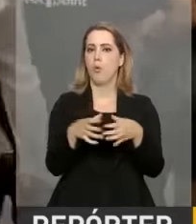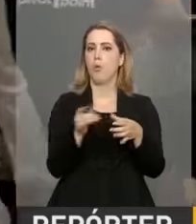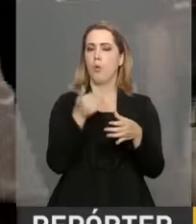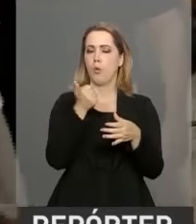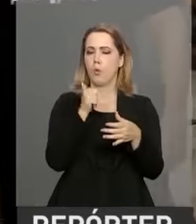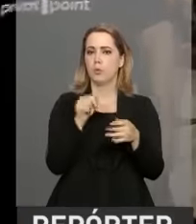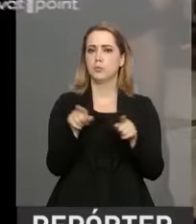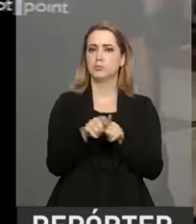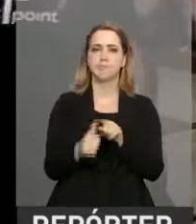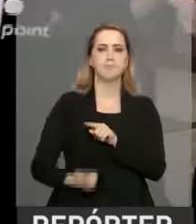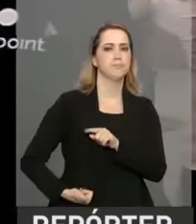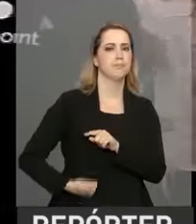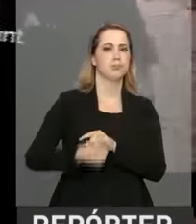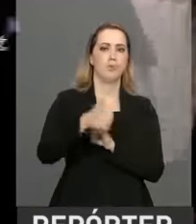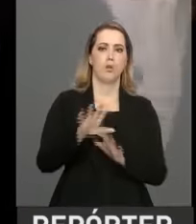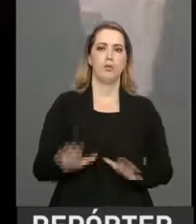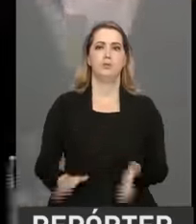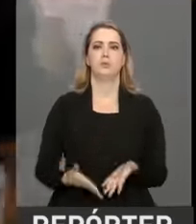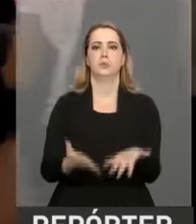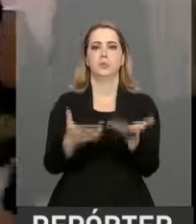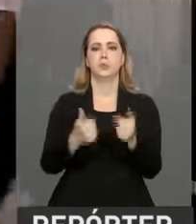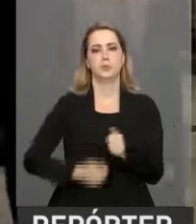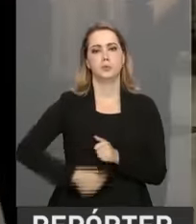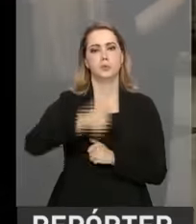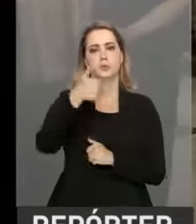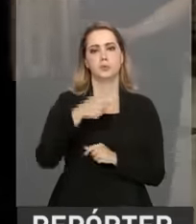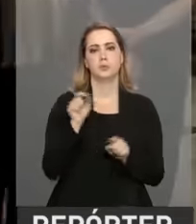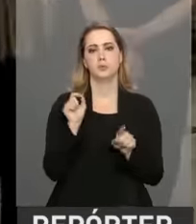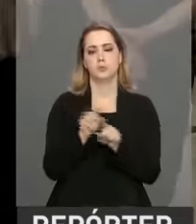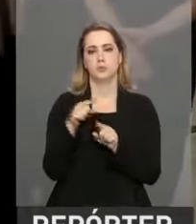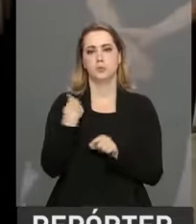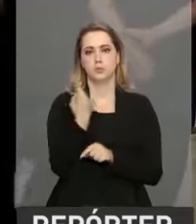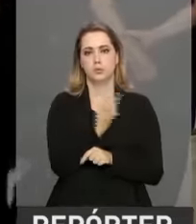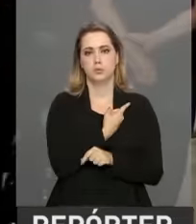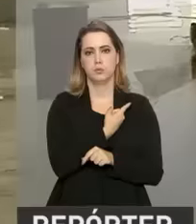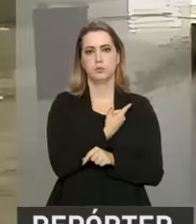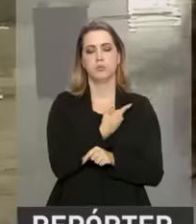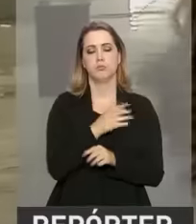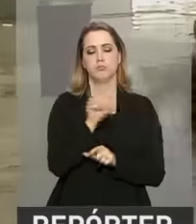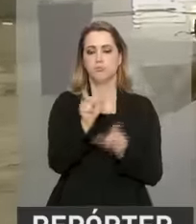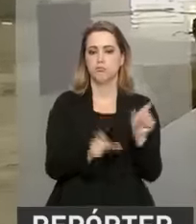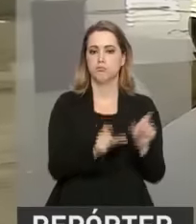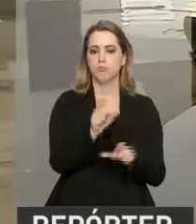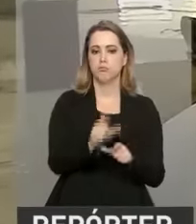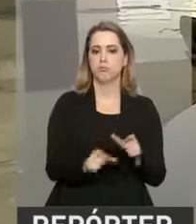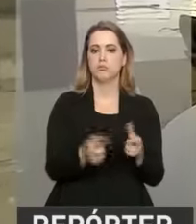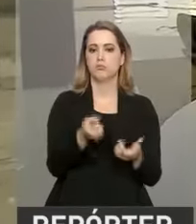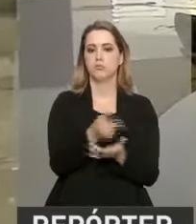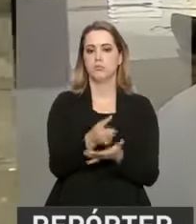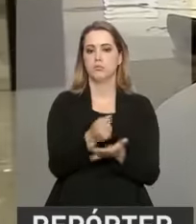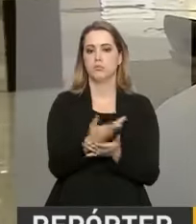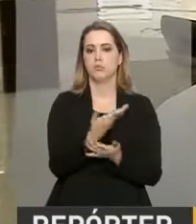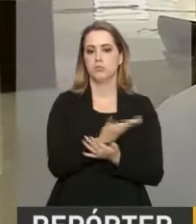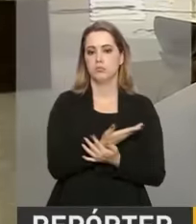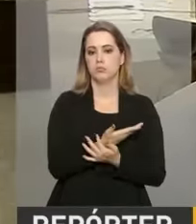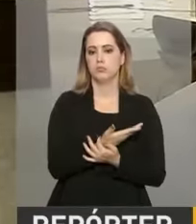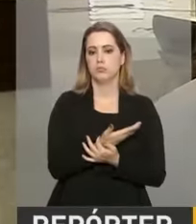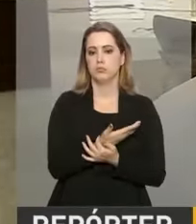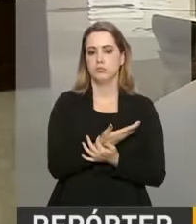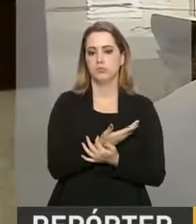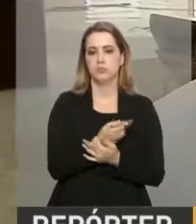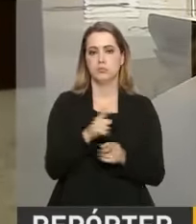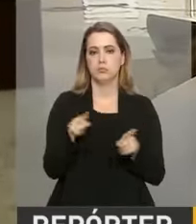a melhorar e produzir melhor para os nossos clientes. Com essa diminuição da